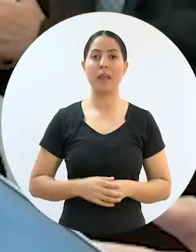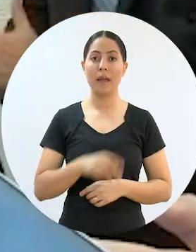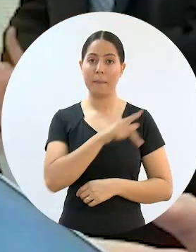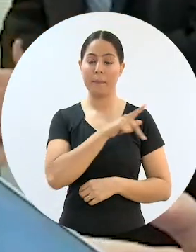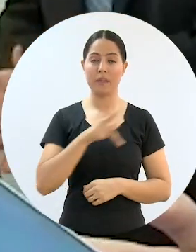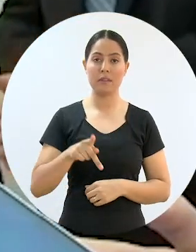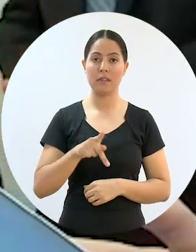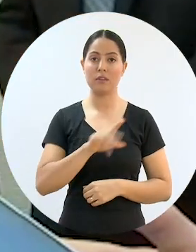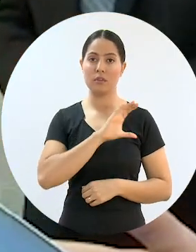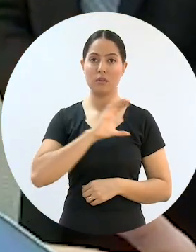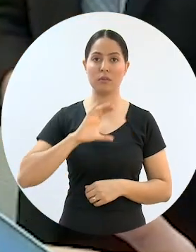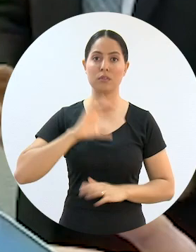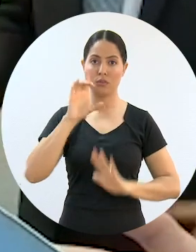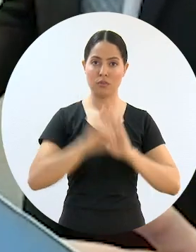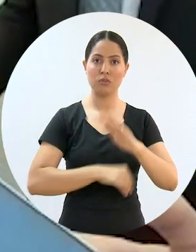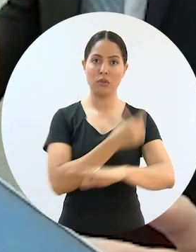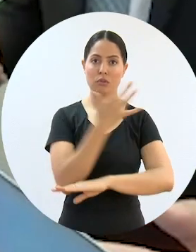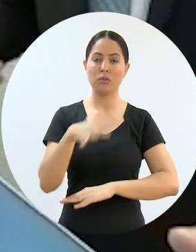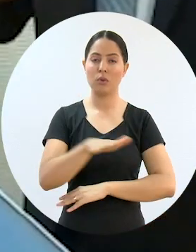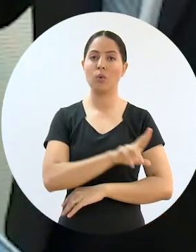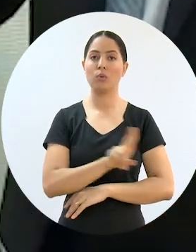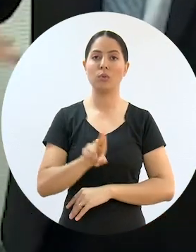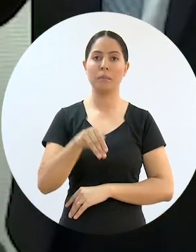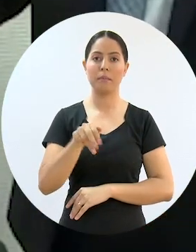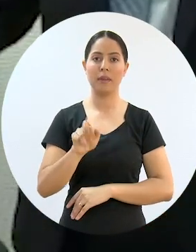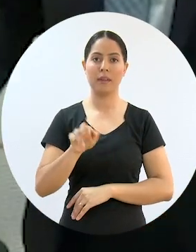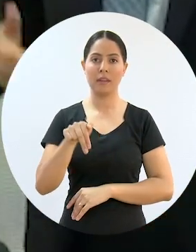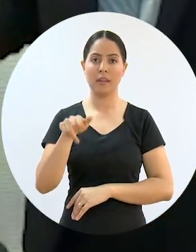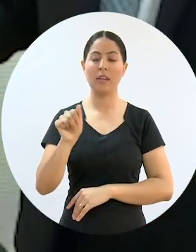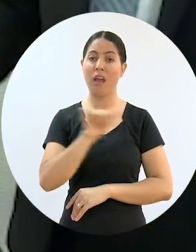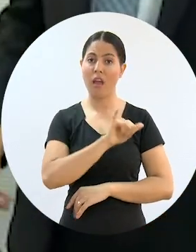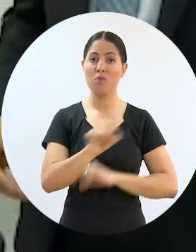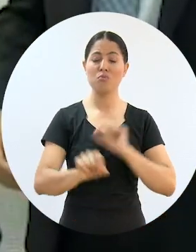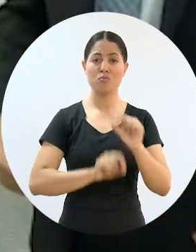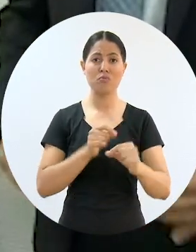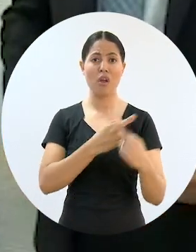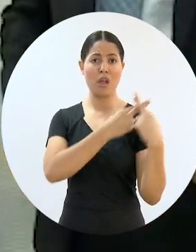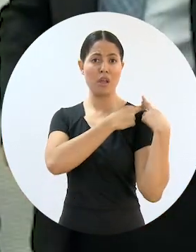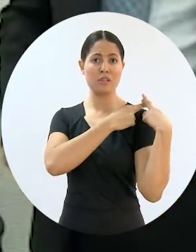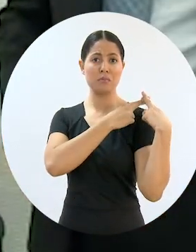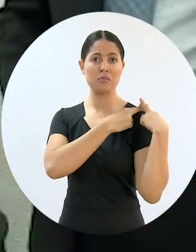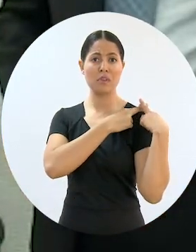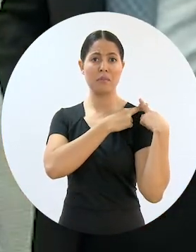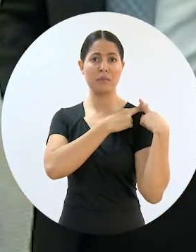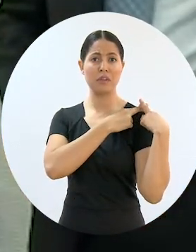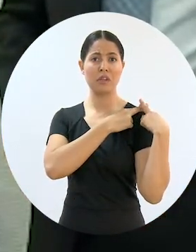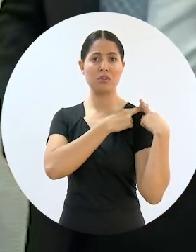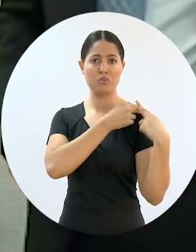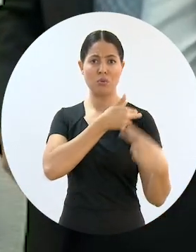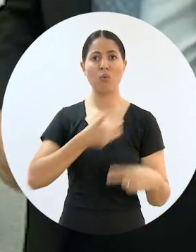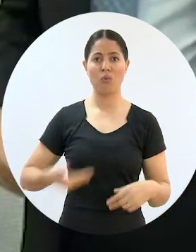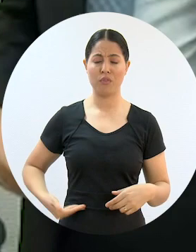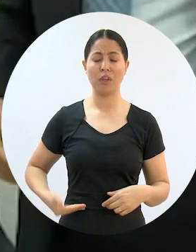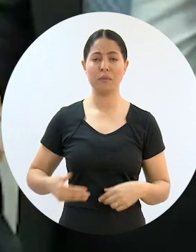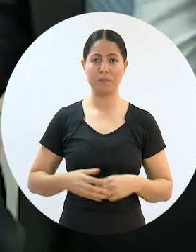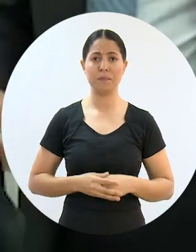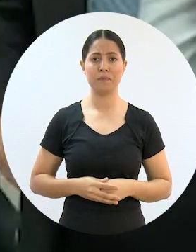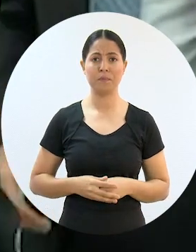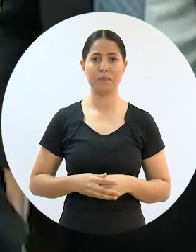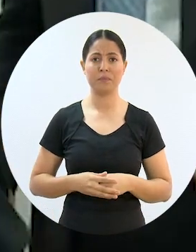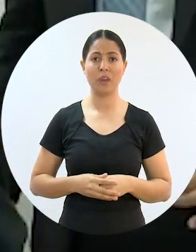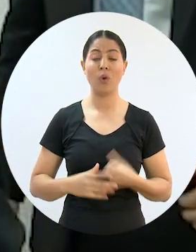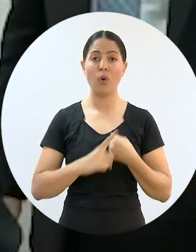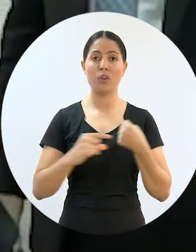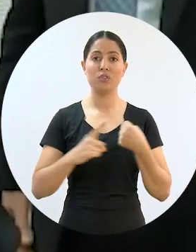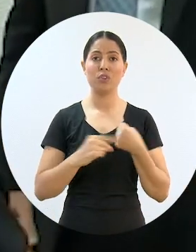A presidente da Comissão Nacional de Direito Ambiental, Marina Gadelha, enfatiza a responsabilidade do Estado neste caso.